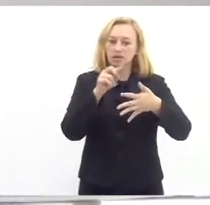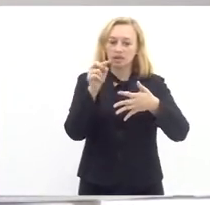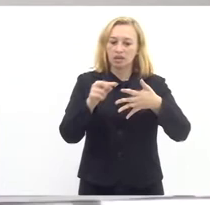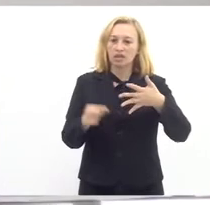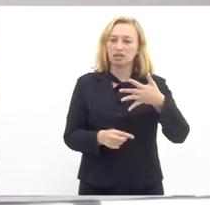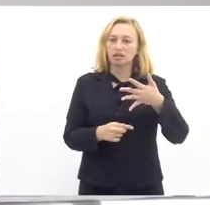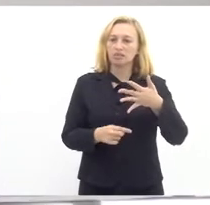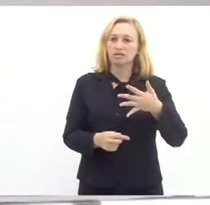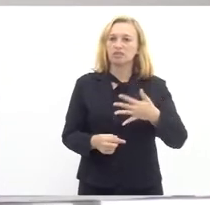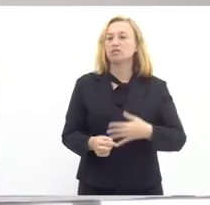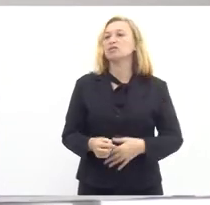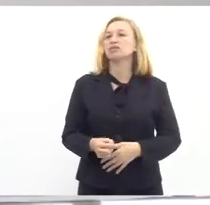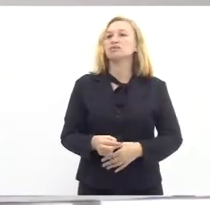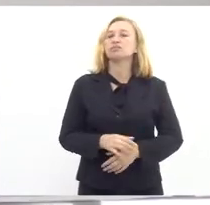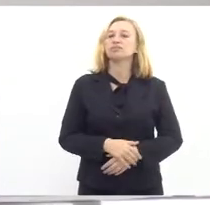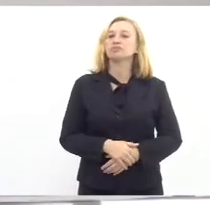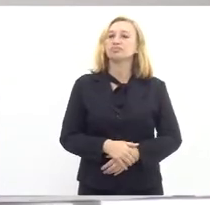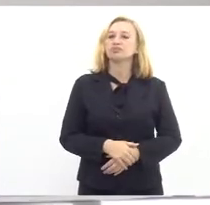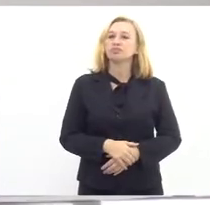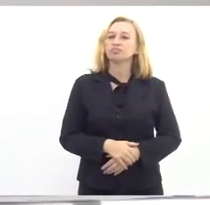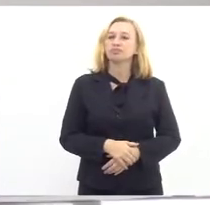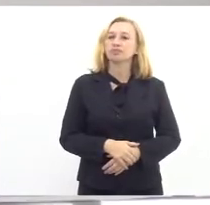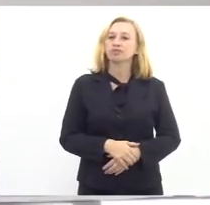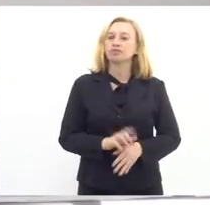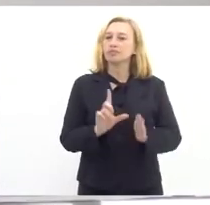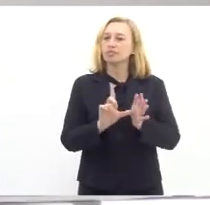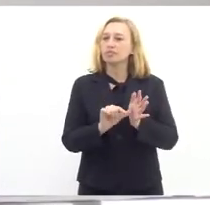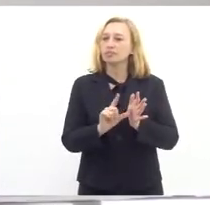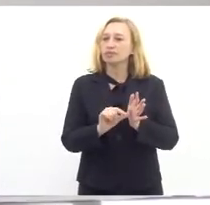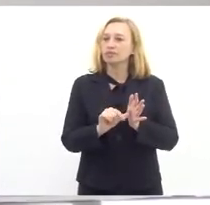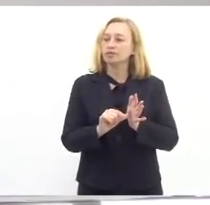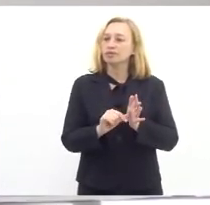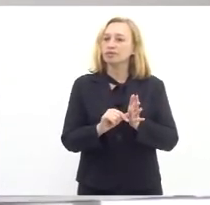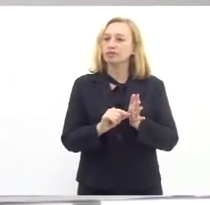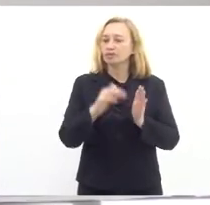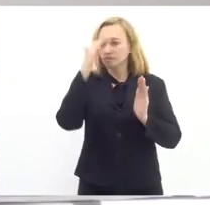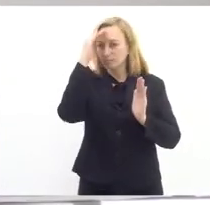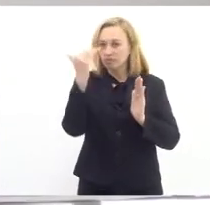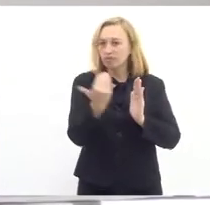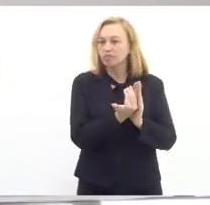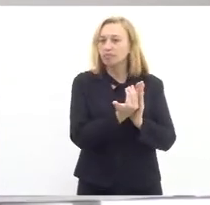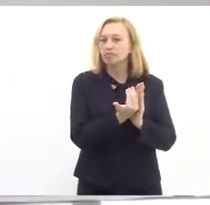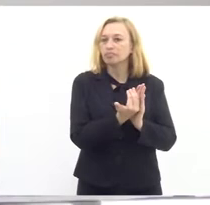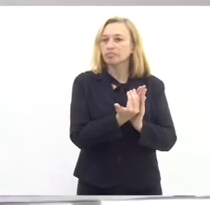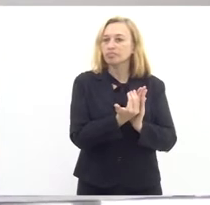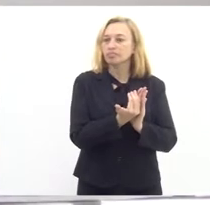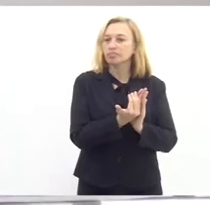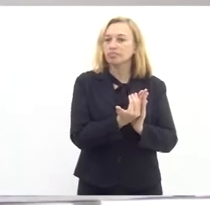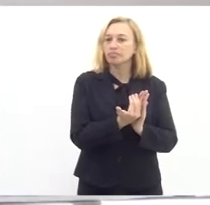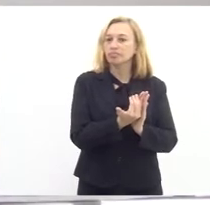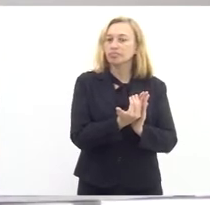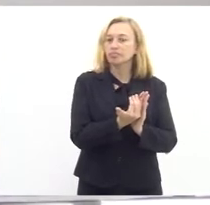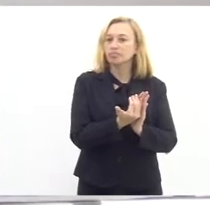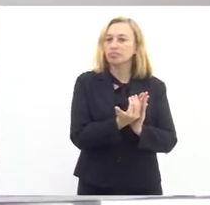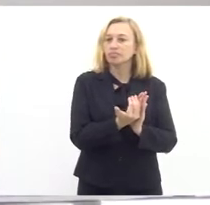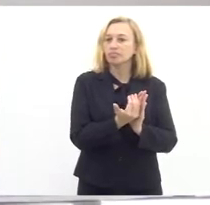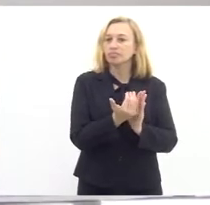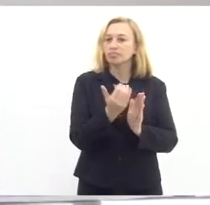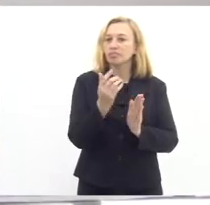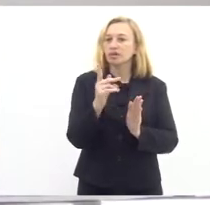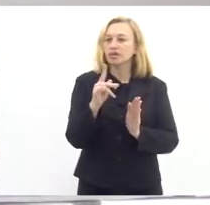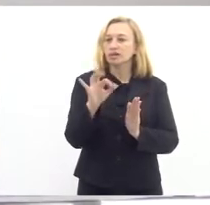cada penalidade, cada valor. Atraso no cumprimento do item adequação das estações